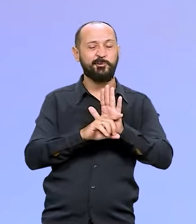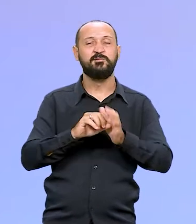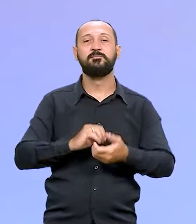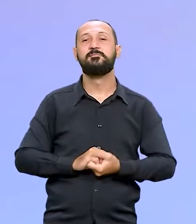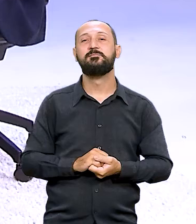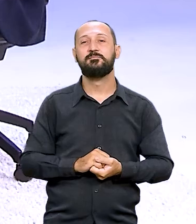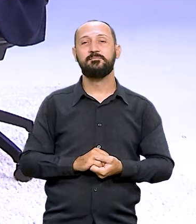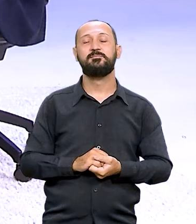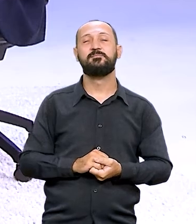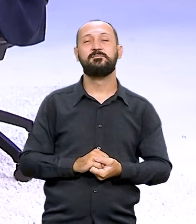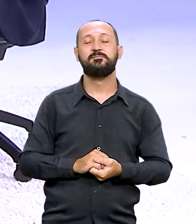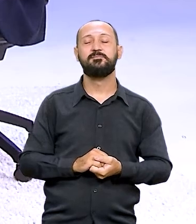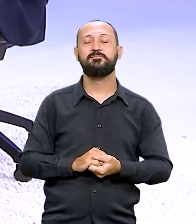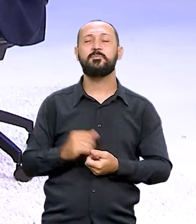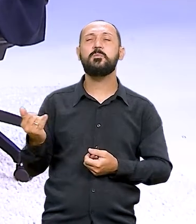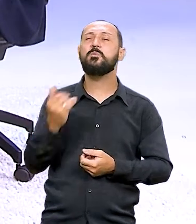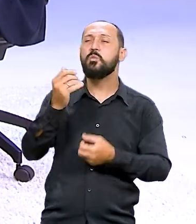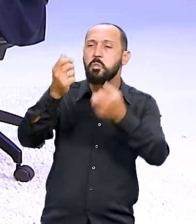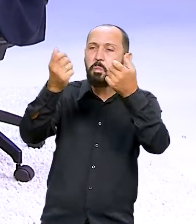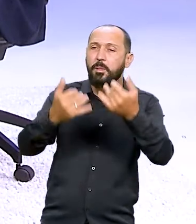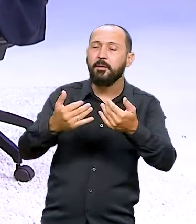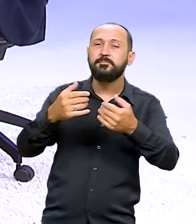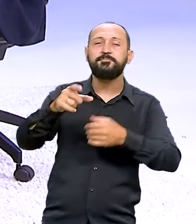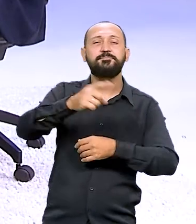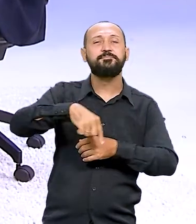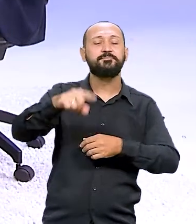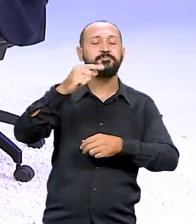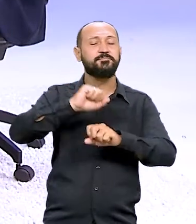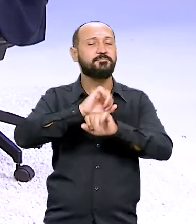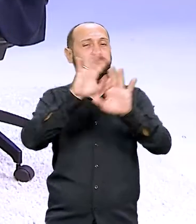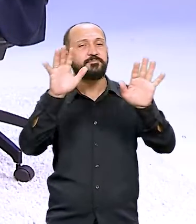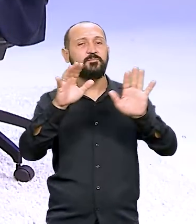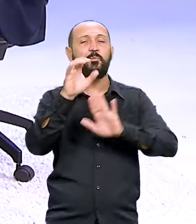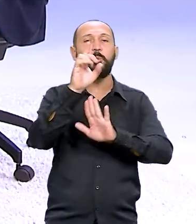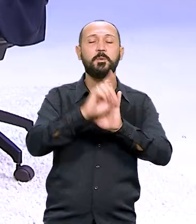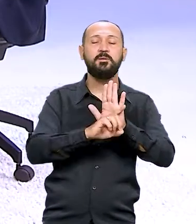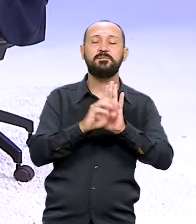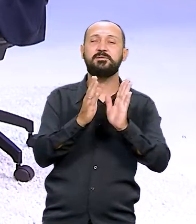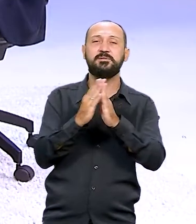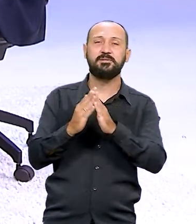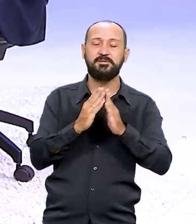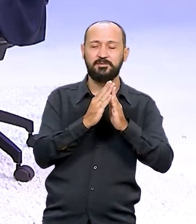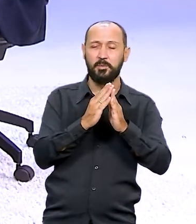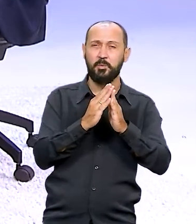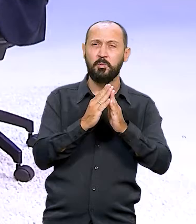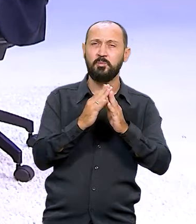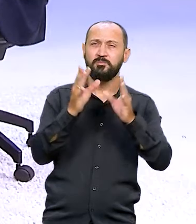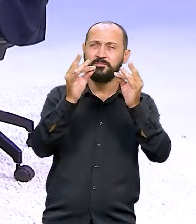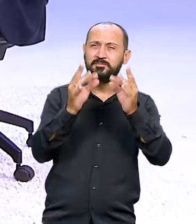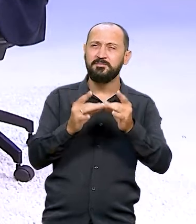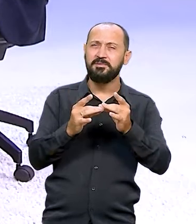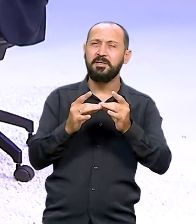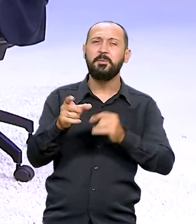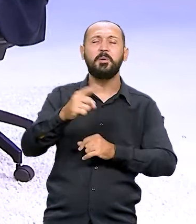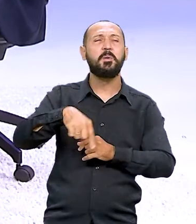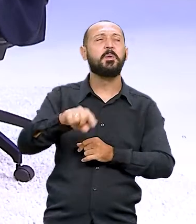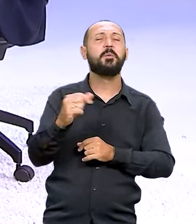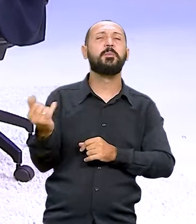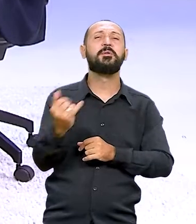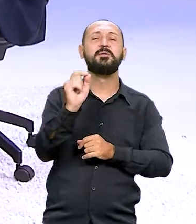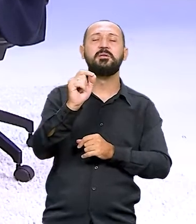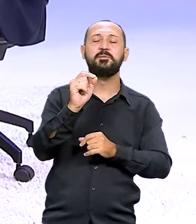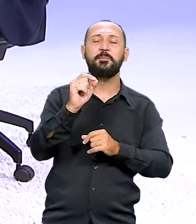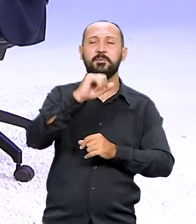direito principalmente. Exatamente, é importante esclarecer as questões relativas ao direito imobiliário, porque é uma questão muito sensível para todos